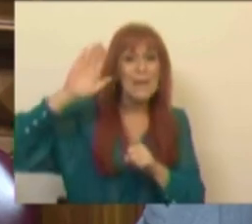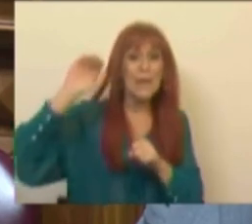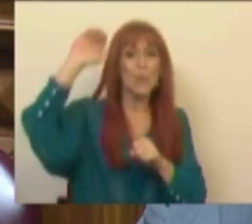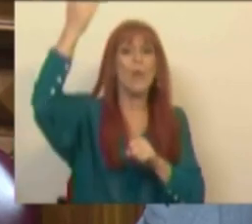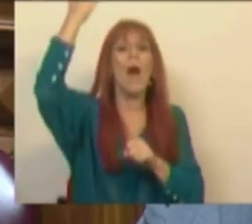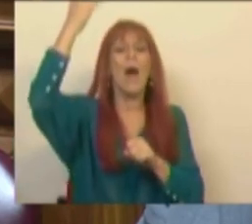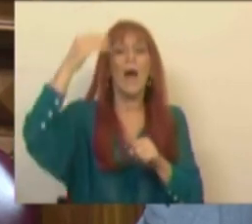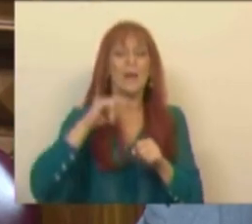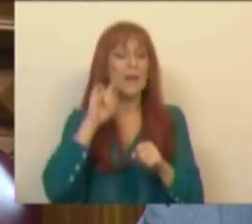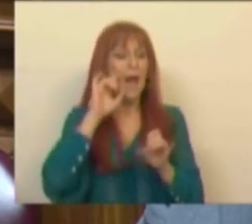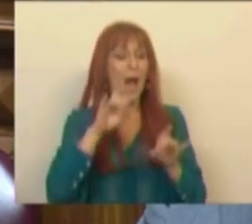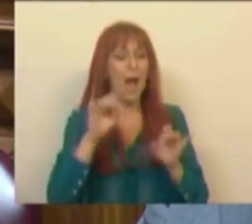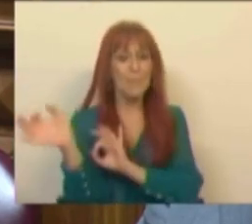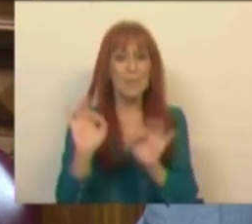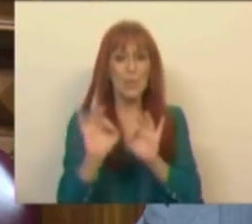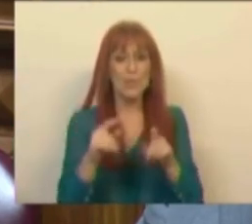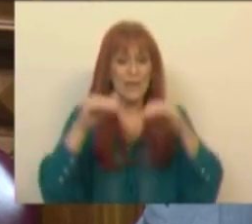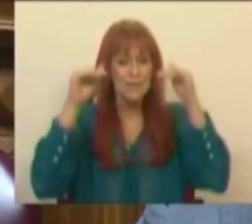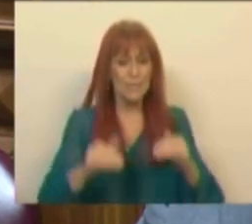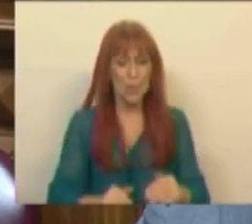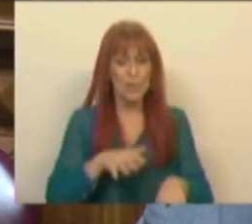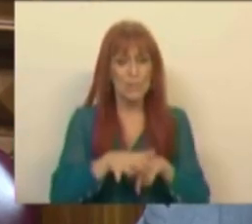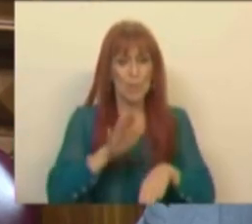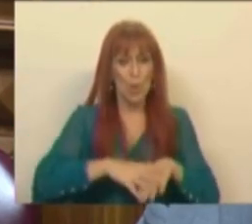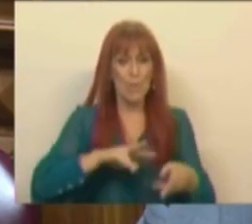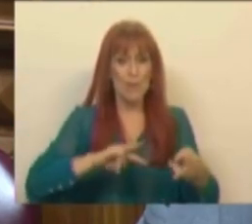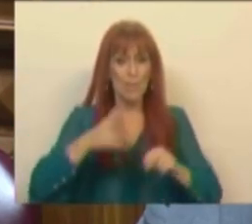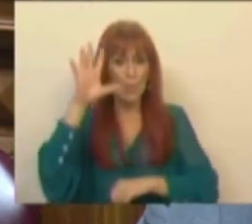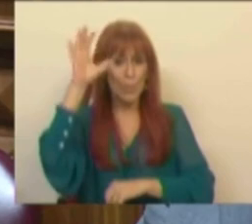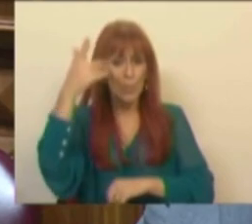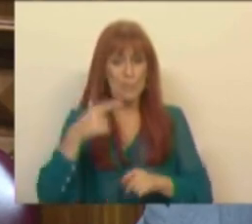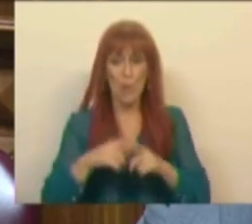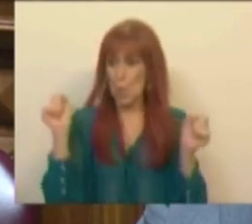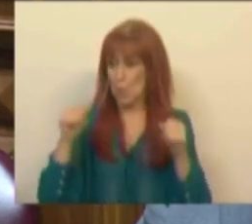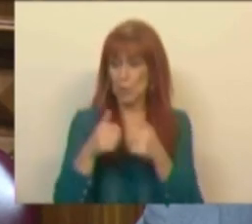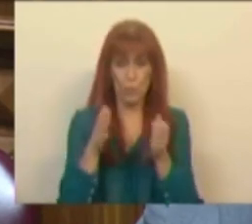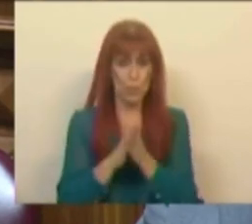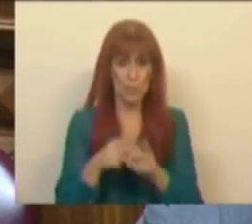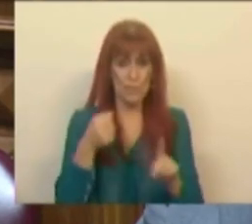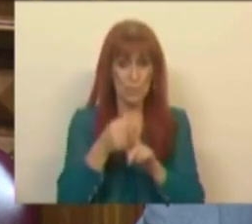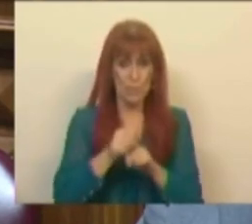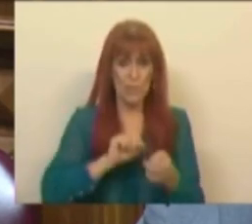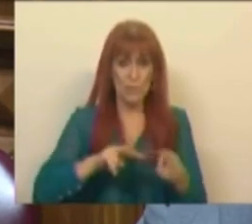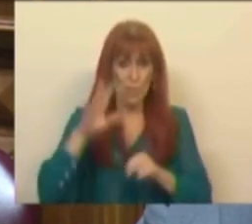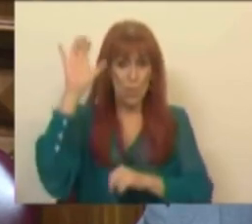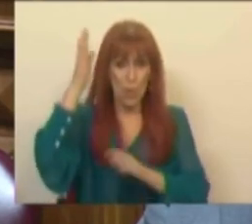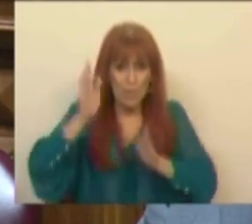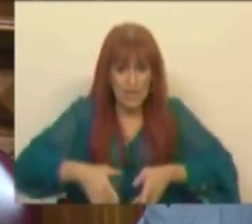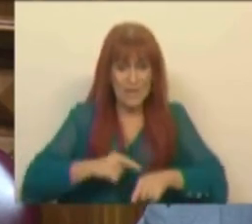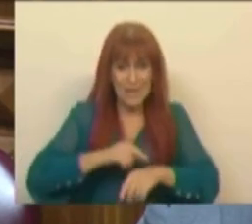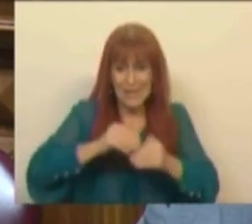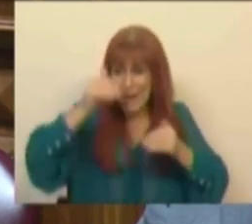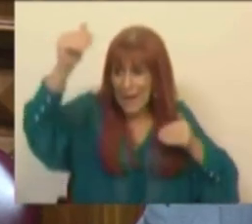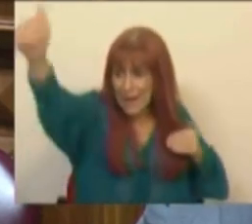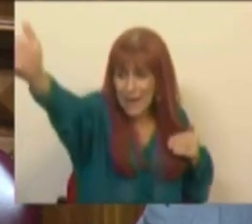de prevenção, preparação e mitigação dos efeitos das alterações climáticas, porque concordamos todos que é preciso combater as alterações climáticas a longo prazo,